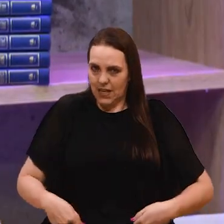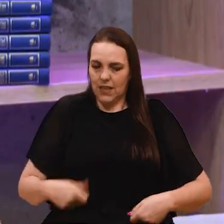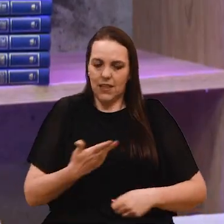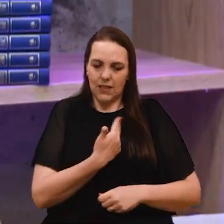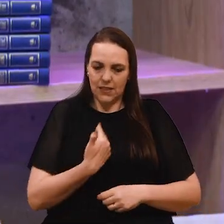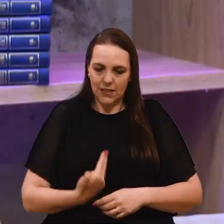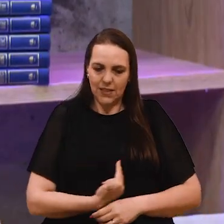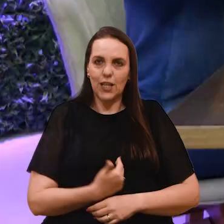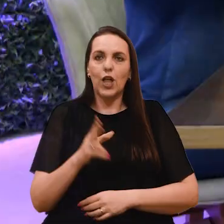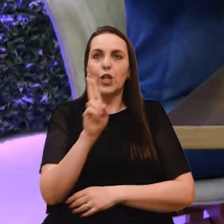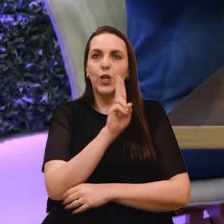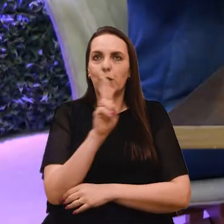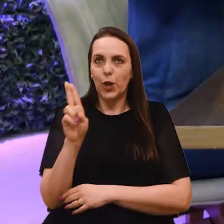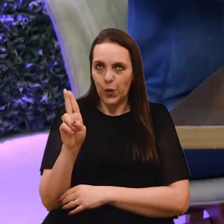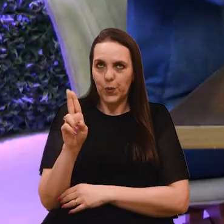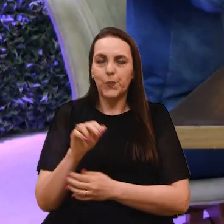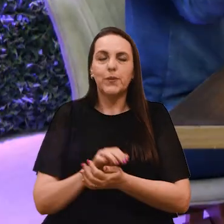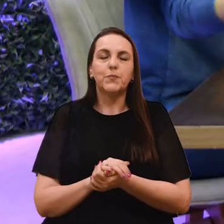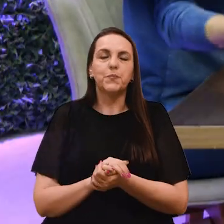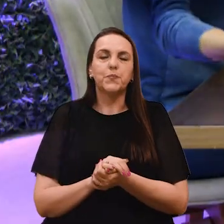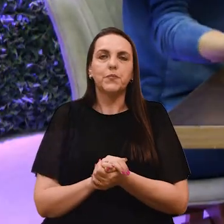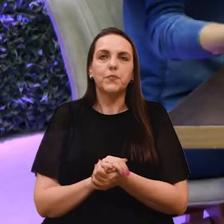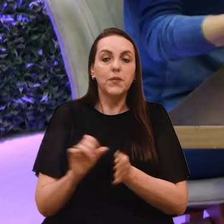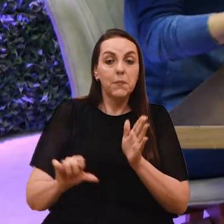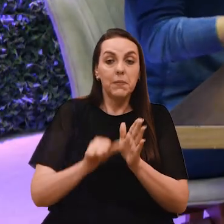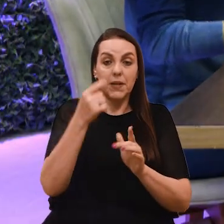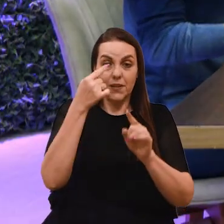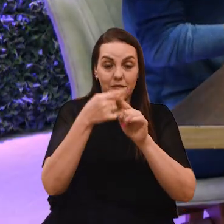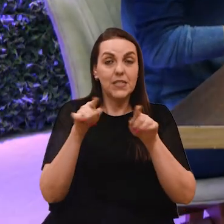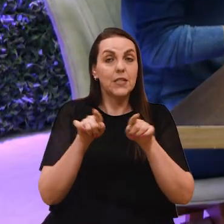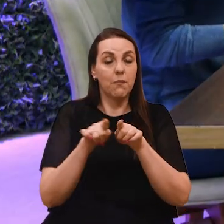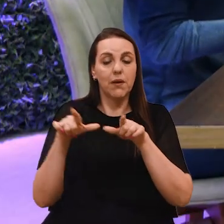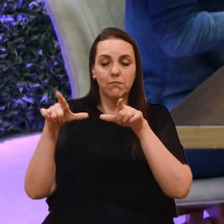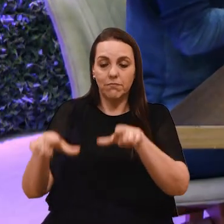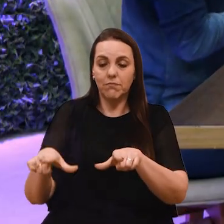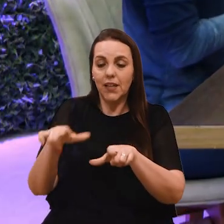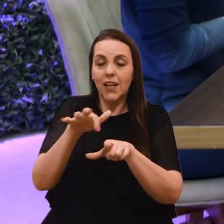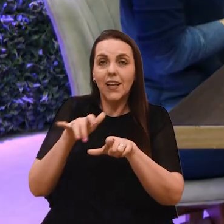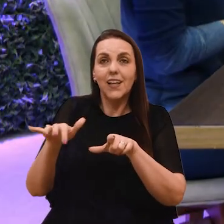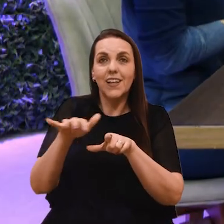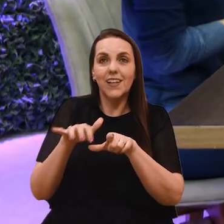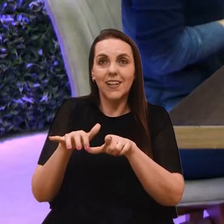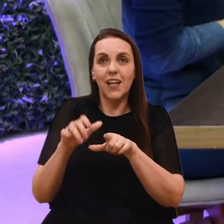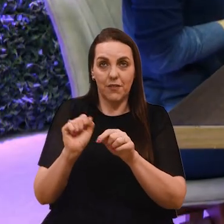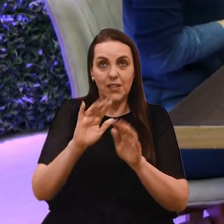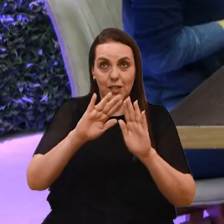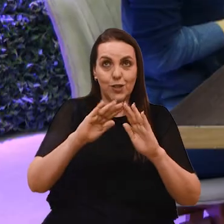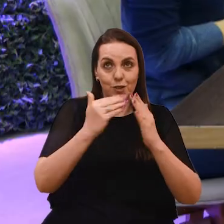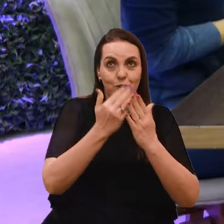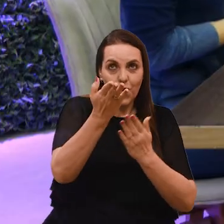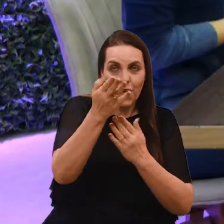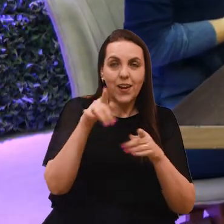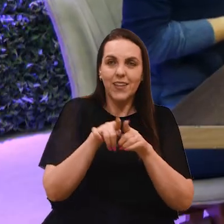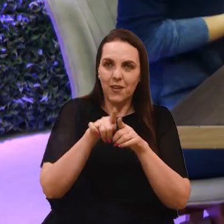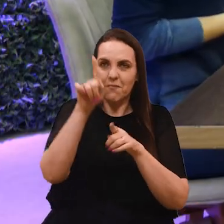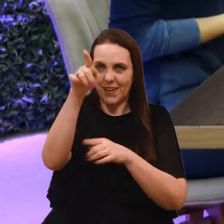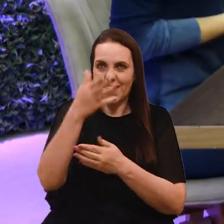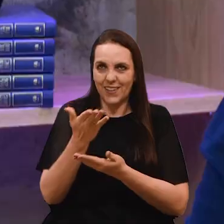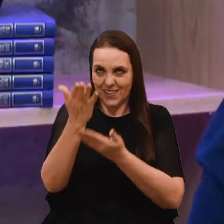mas teve, por exemplo, a primeira vez a urna eletrônica indo para as escolas, que deve ter ido lá para a escola de vocês